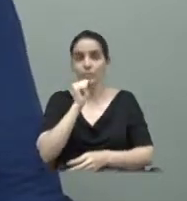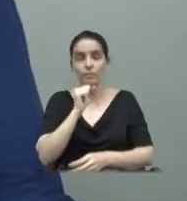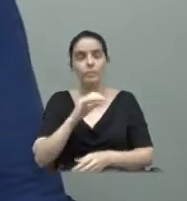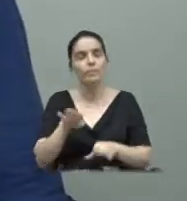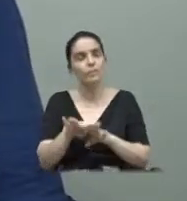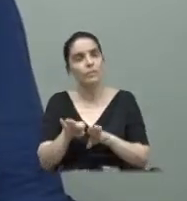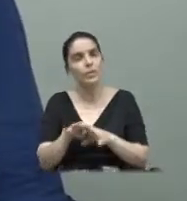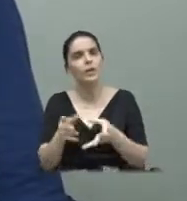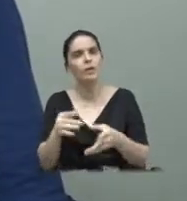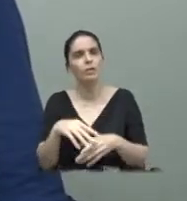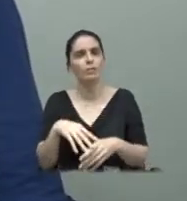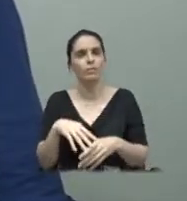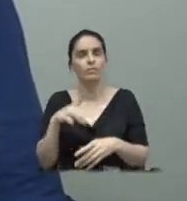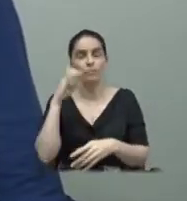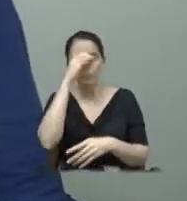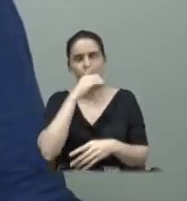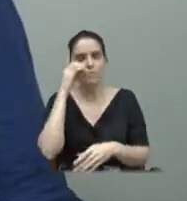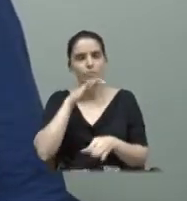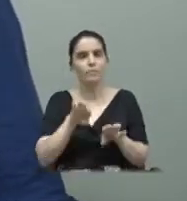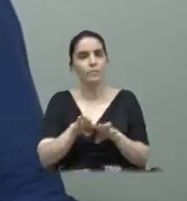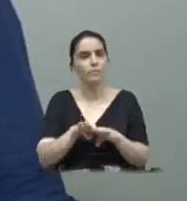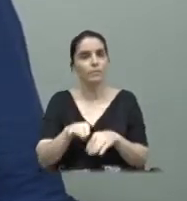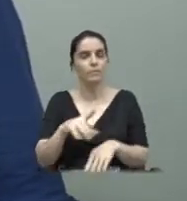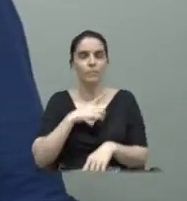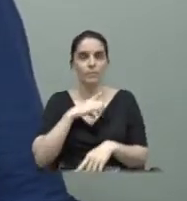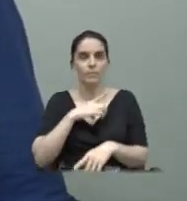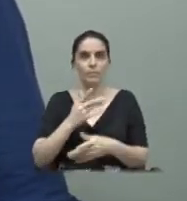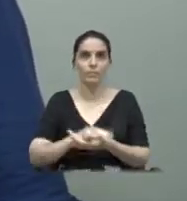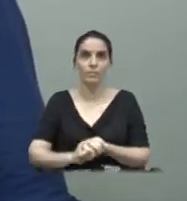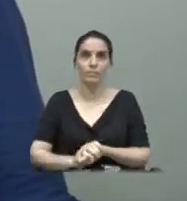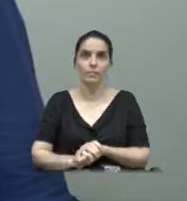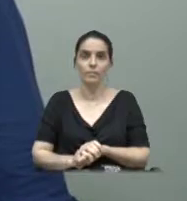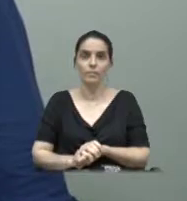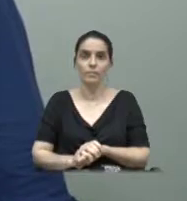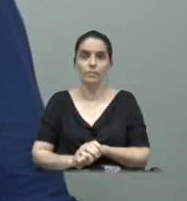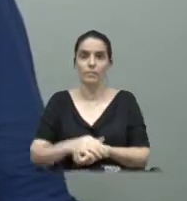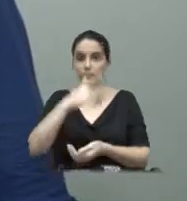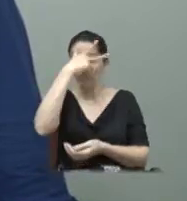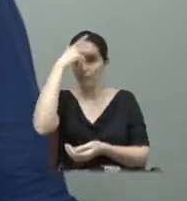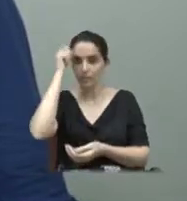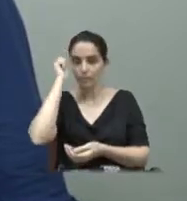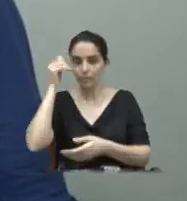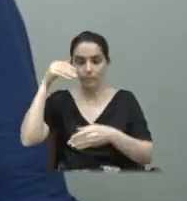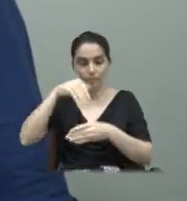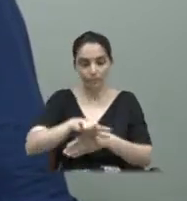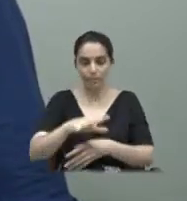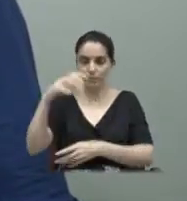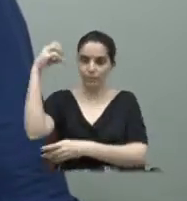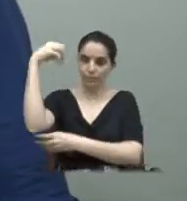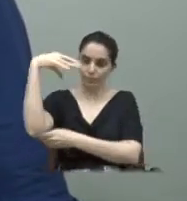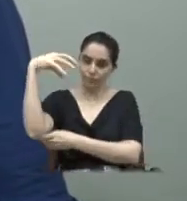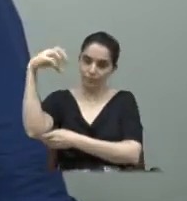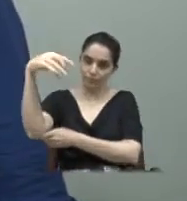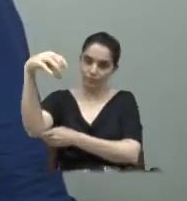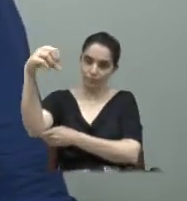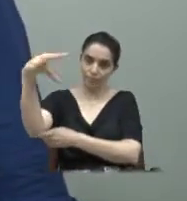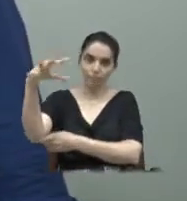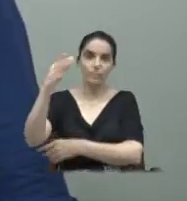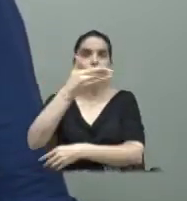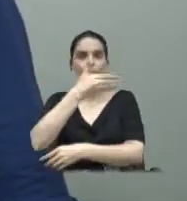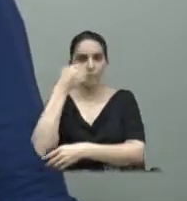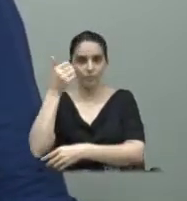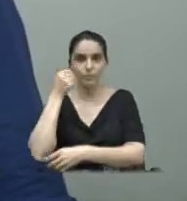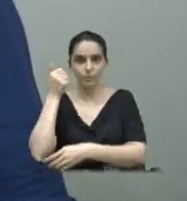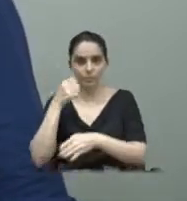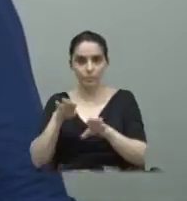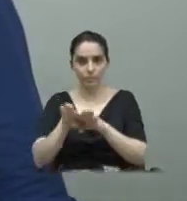estava muito barro. A prefeitura foi lá com o Departamento de Obras e melhorou a iluminação também. E a necessidade